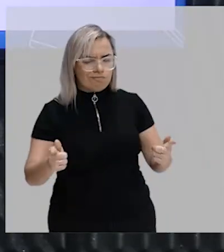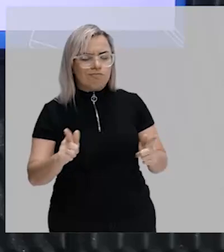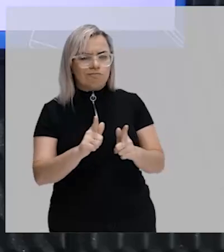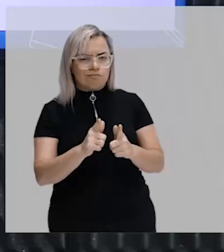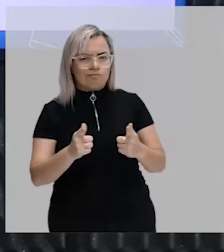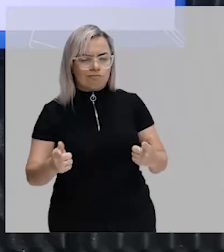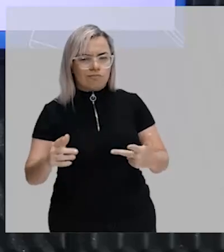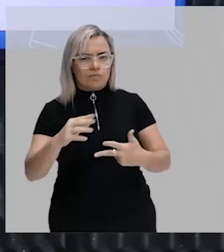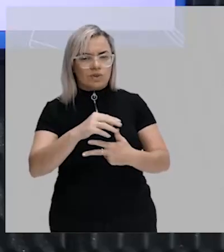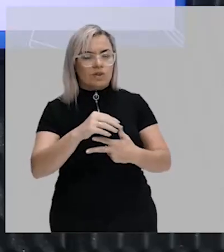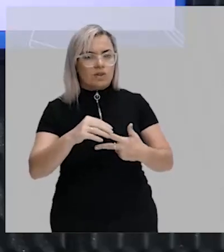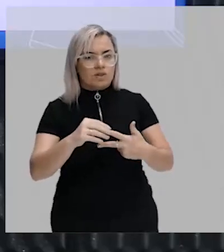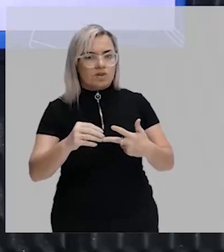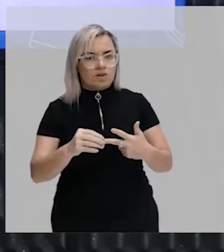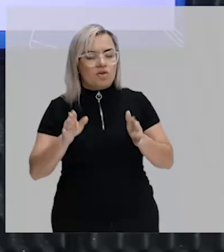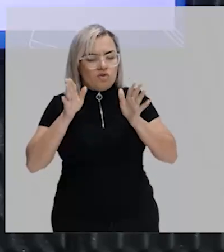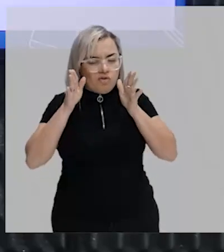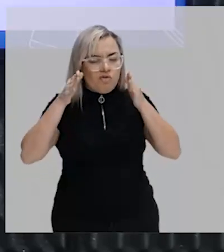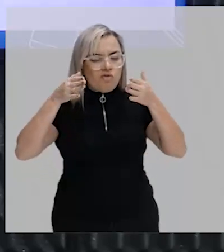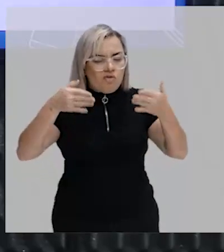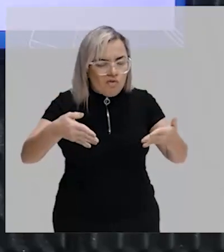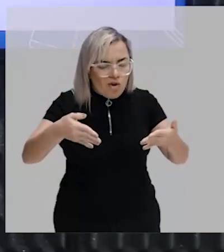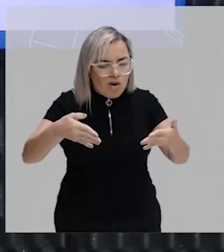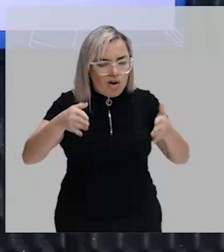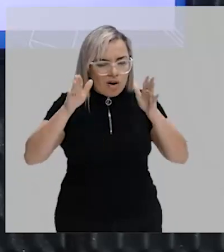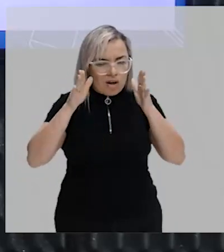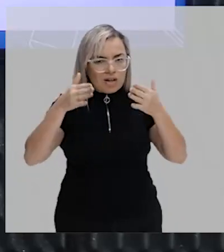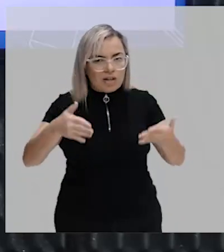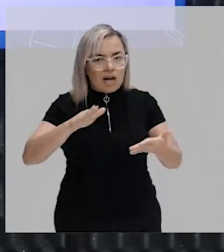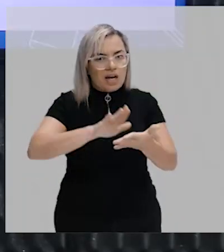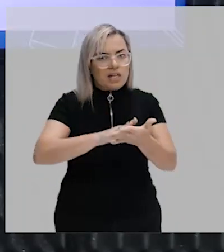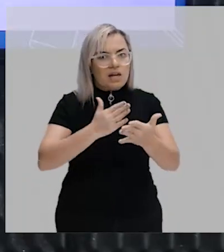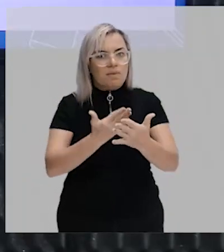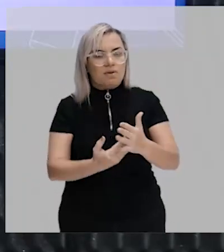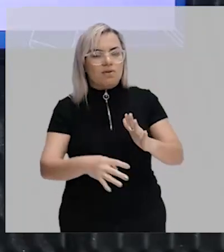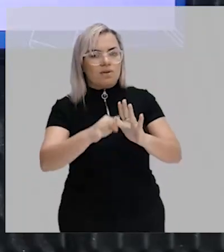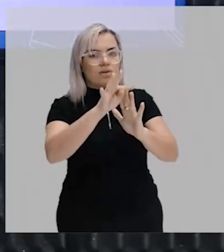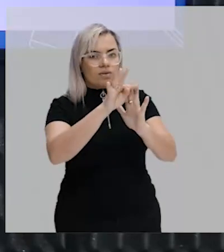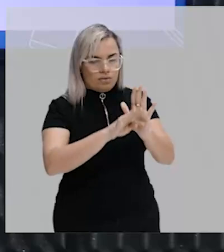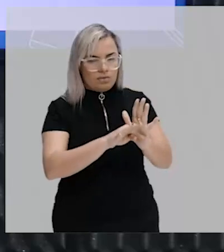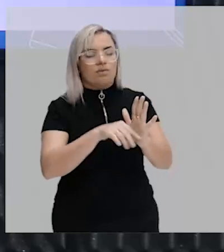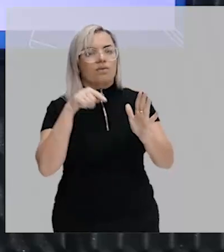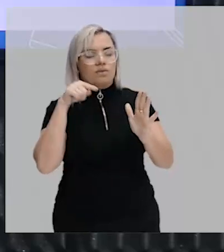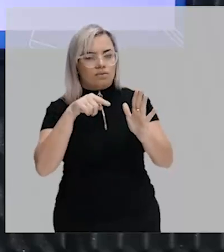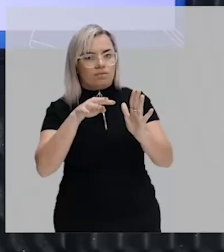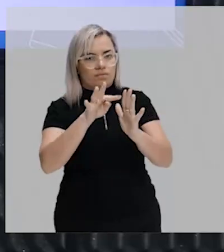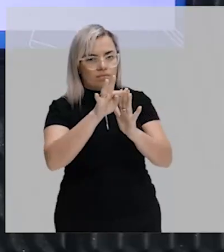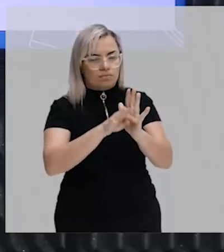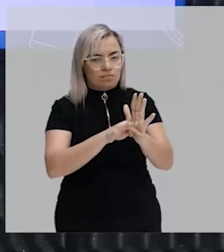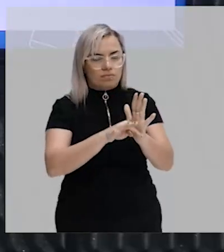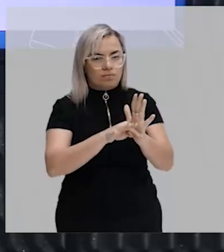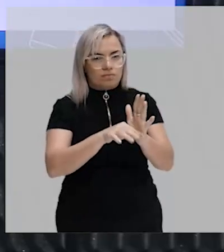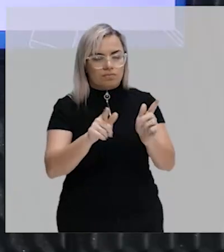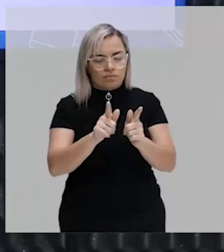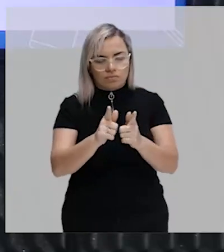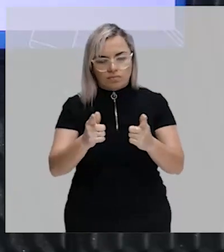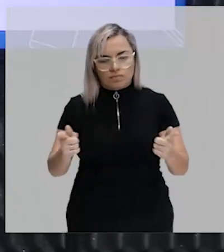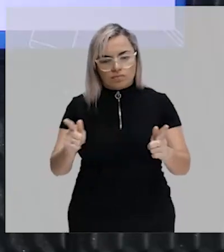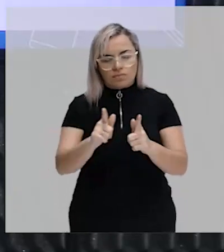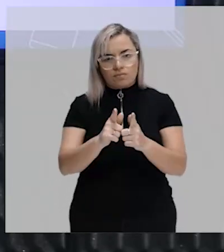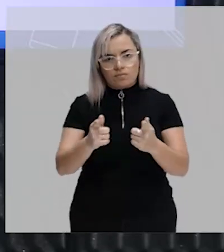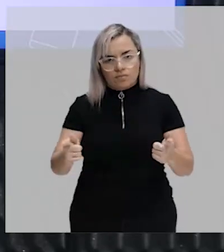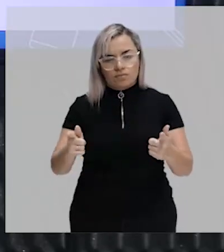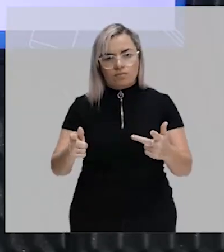que a prova do Enem é focada na interpretação textual, a maior parte da gramática, quando cai